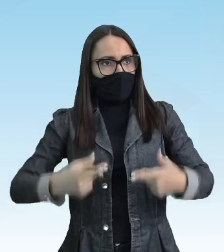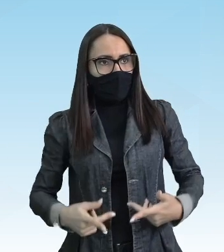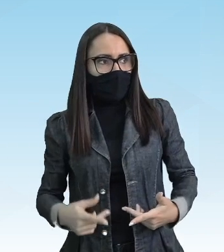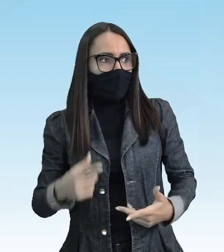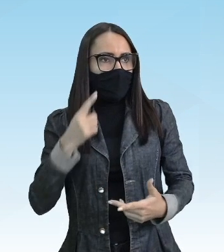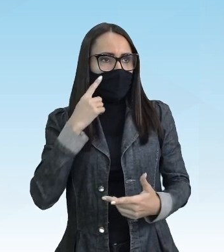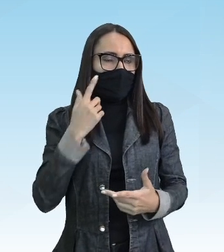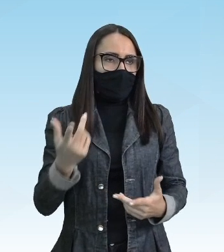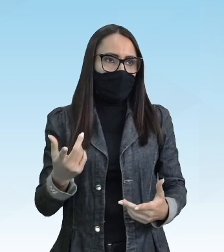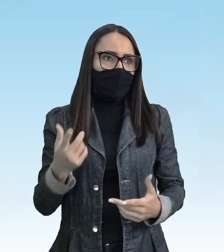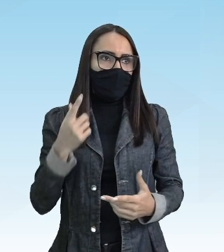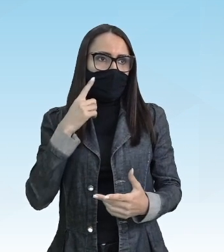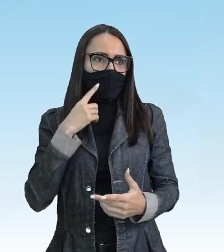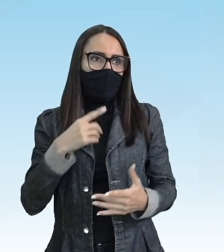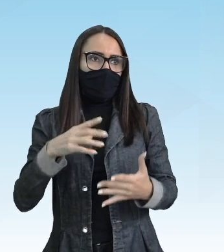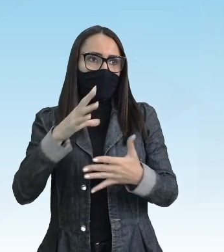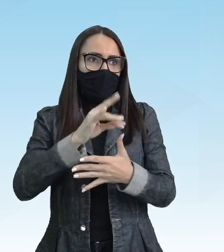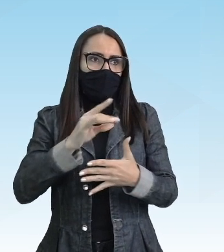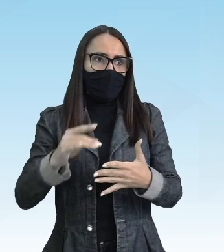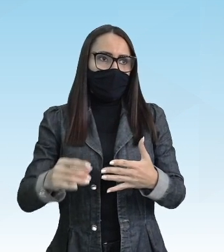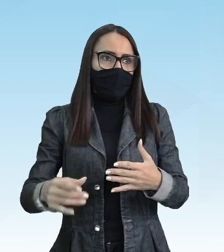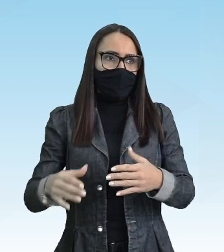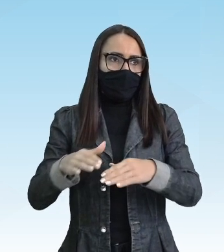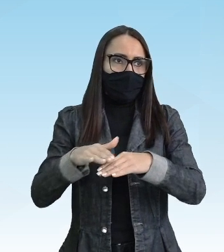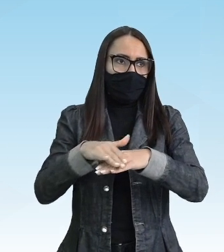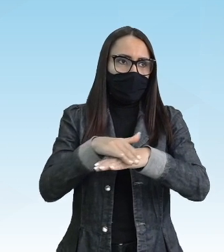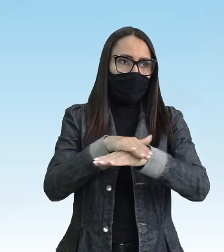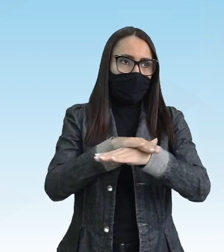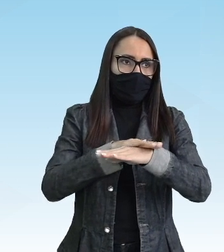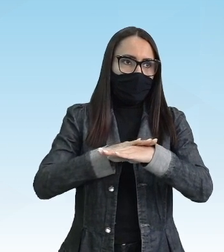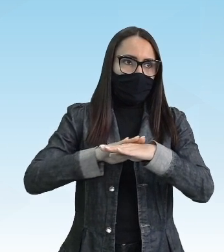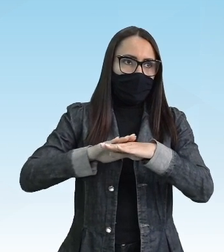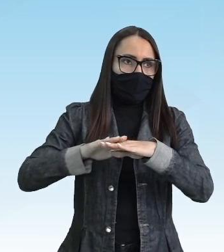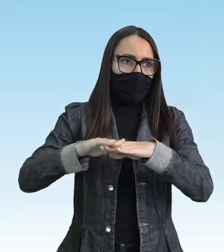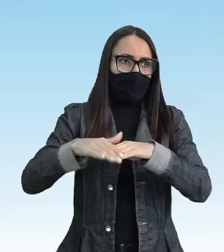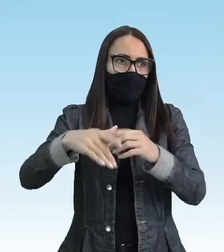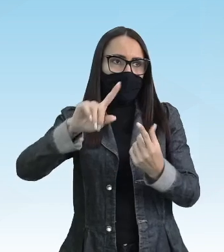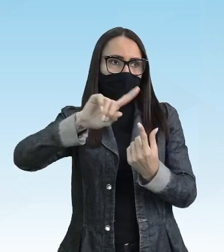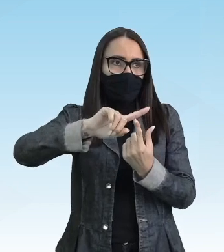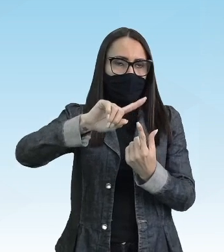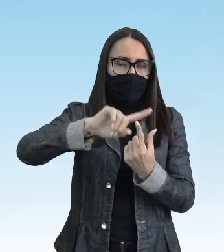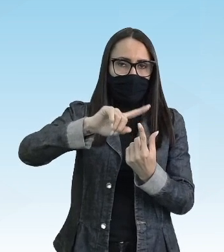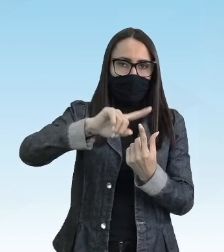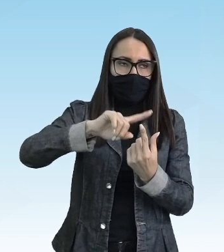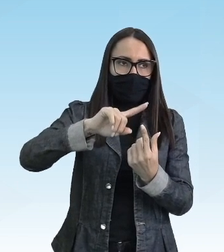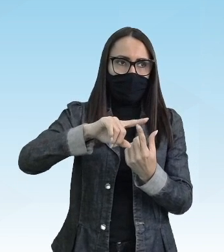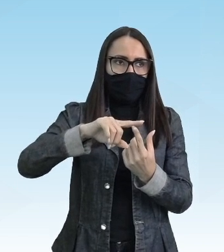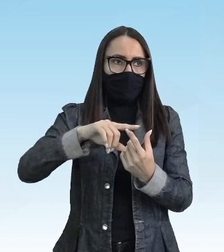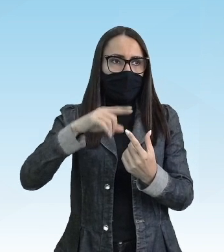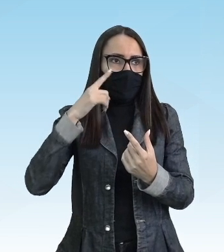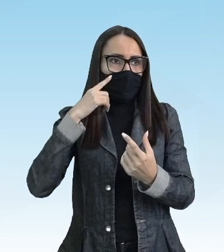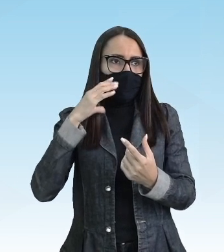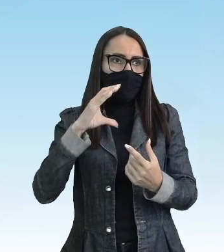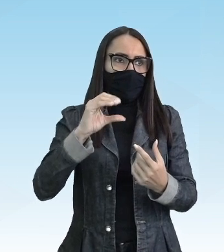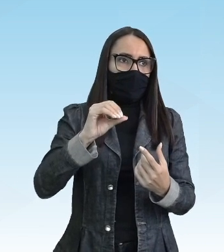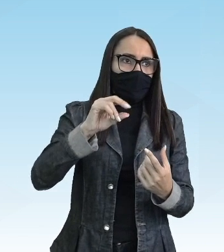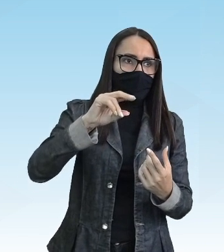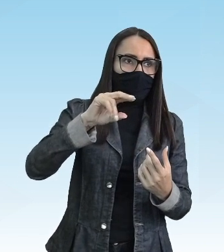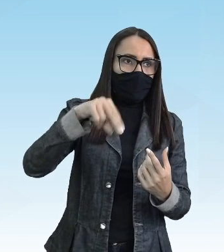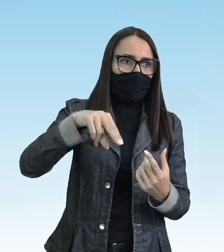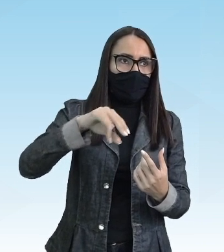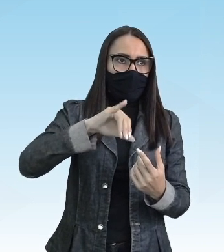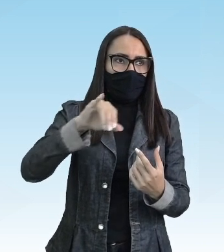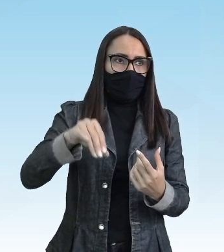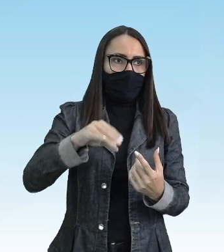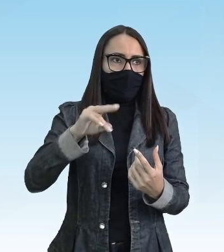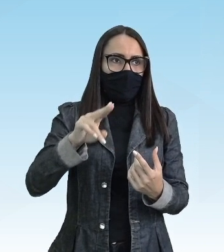vão ser constituídos por um tecido ósseo, um tipo de tecido que é conjuntivo, que, diferente